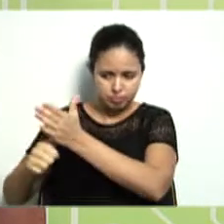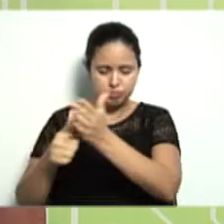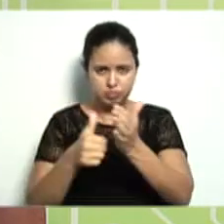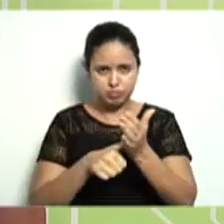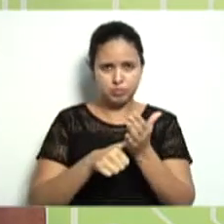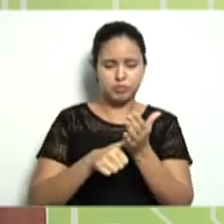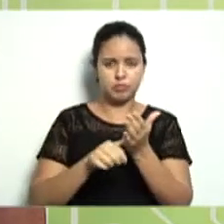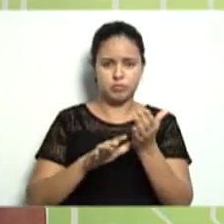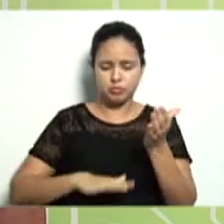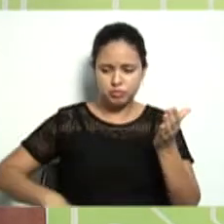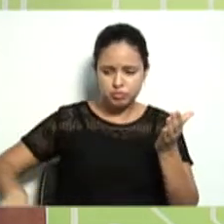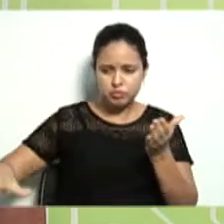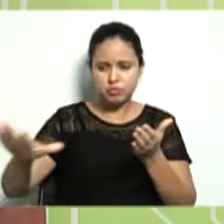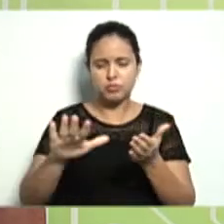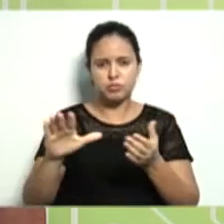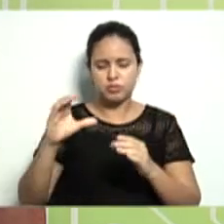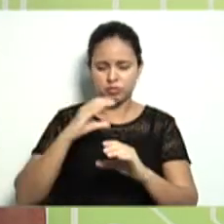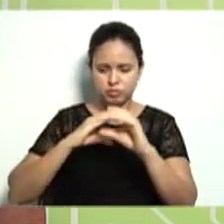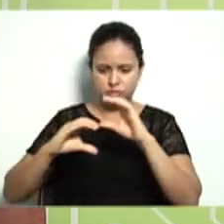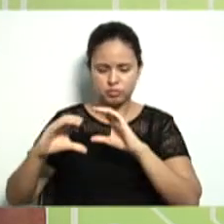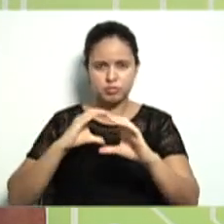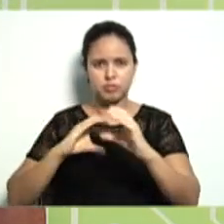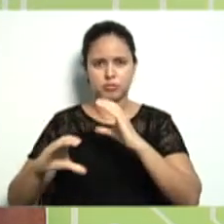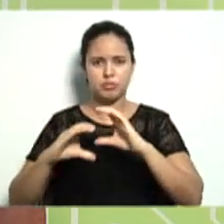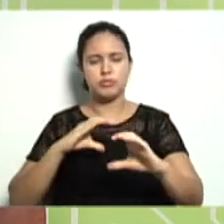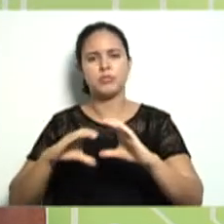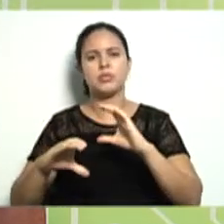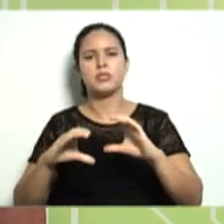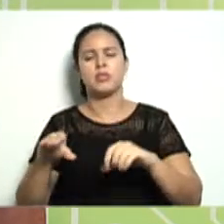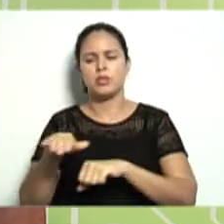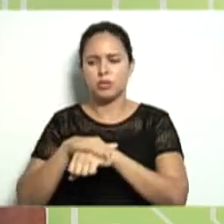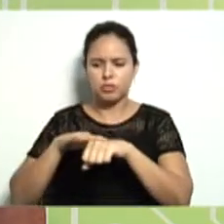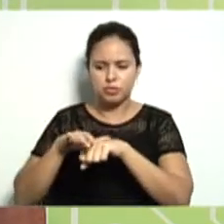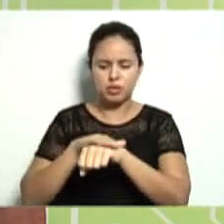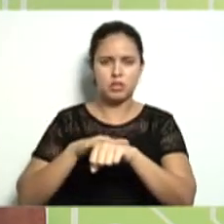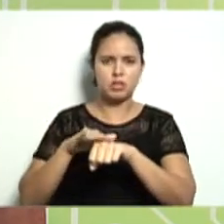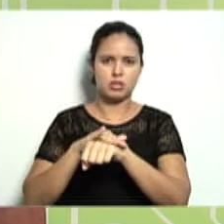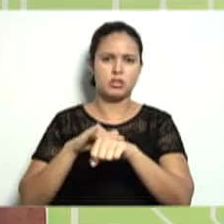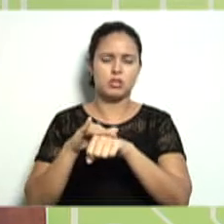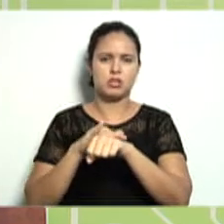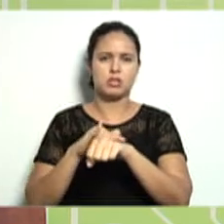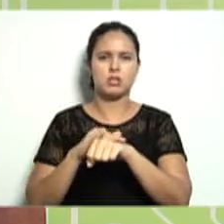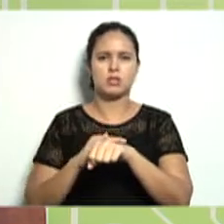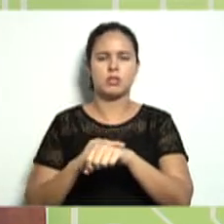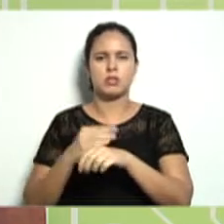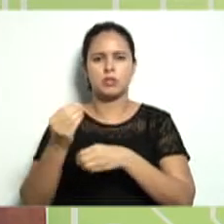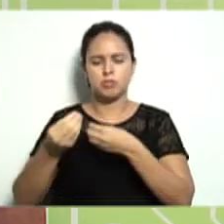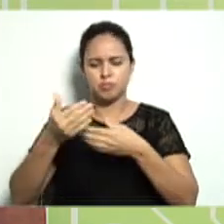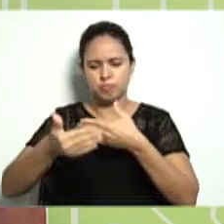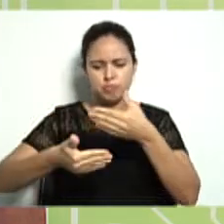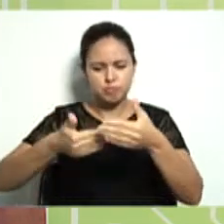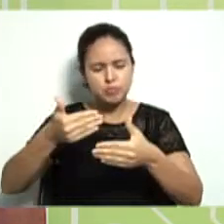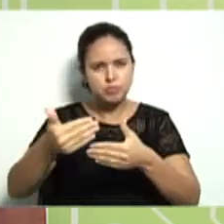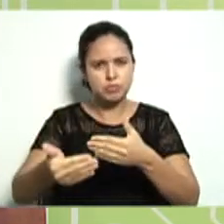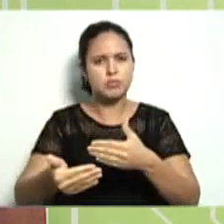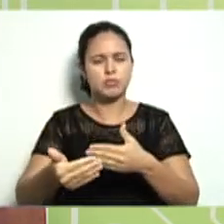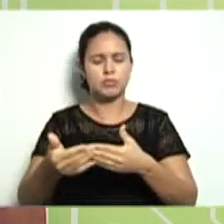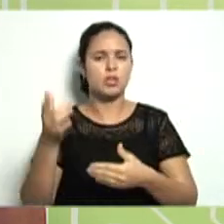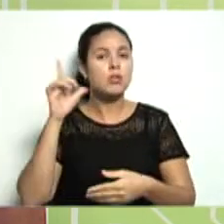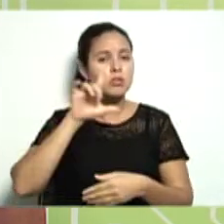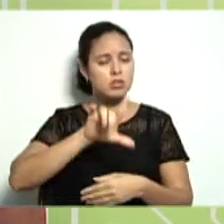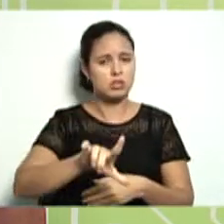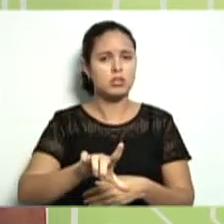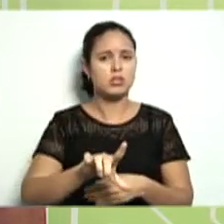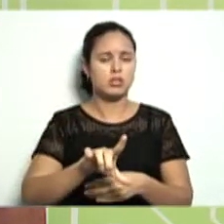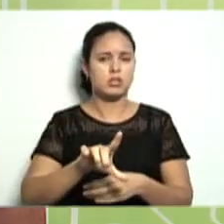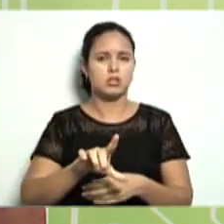ter uma boa comunicação, nós conseguimos ter uma boa, conseguimos fluir de forma